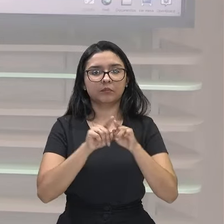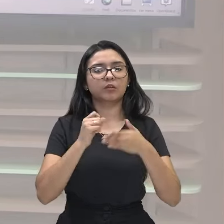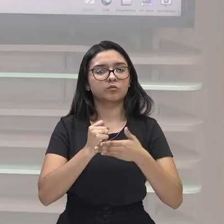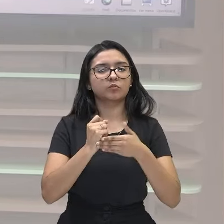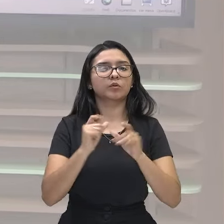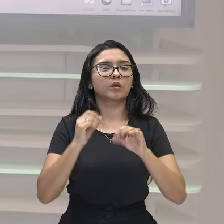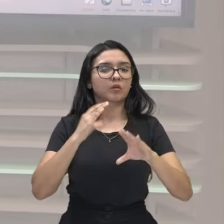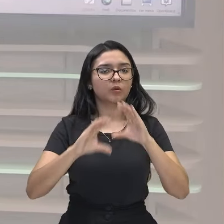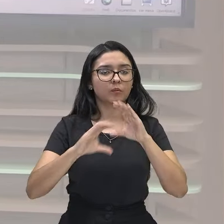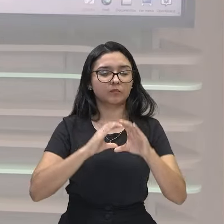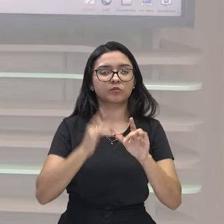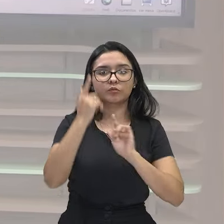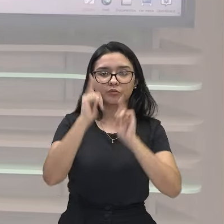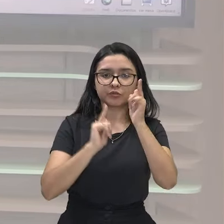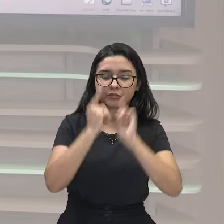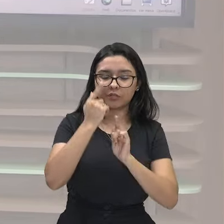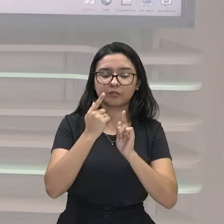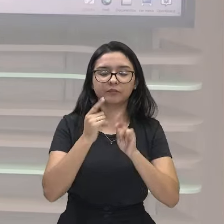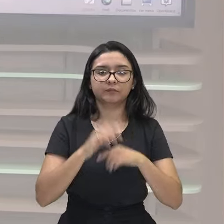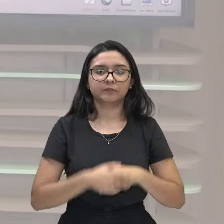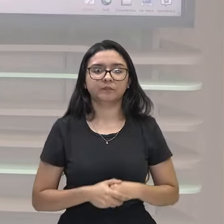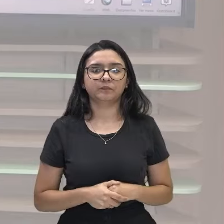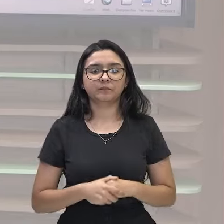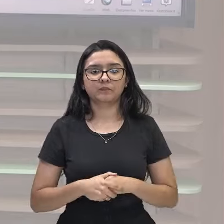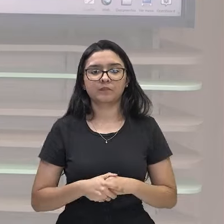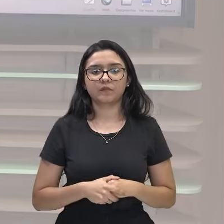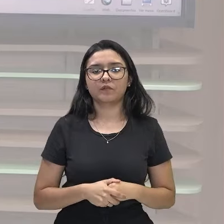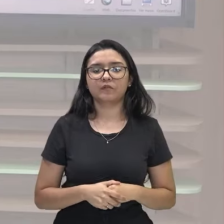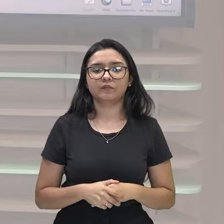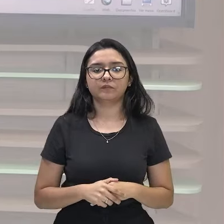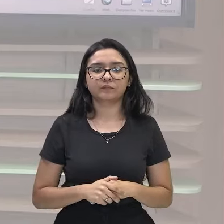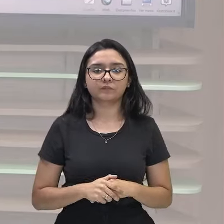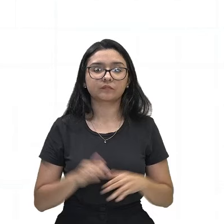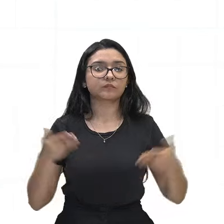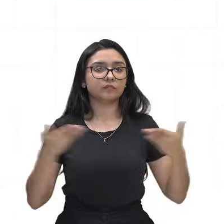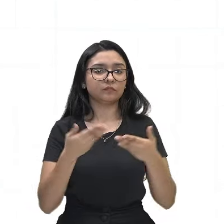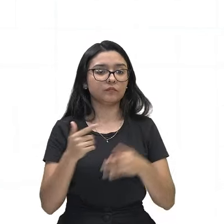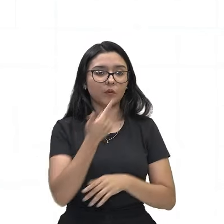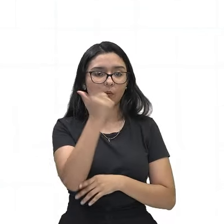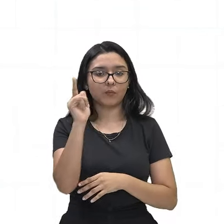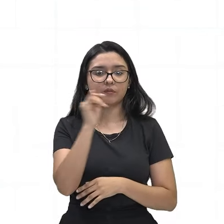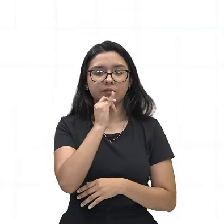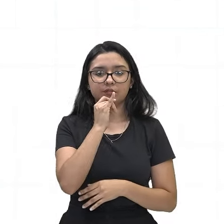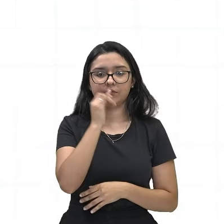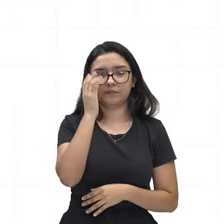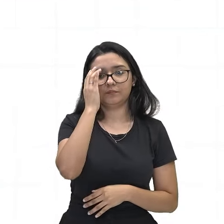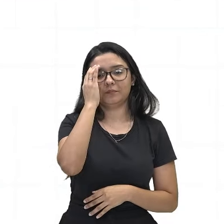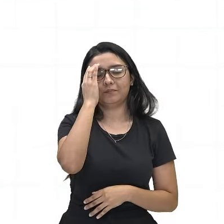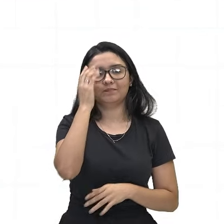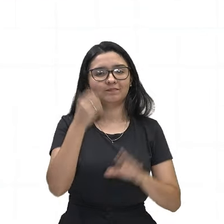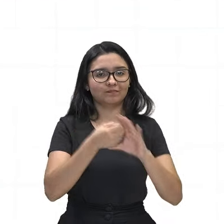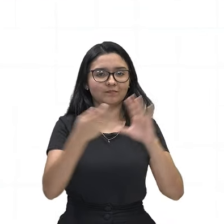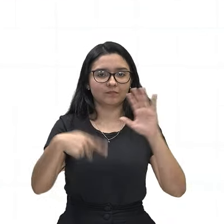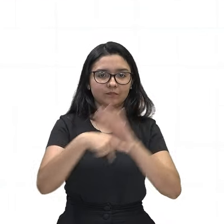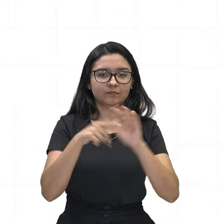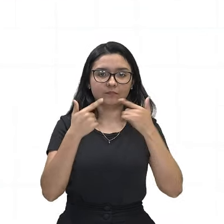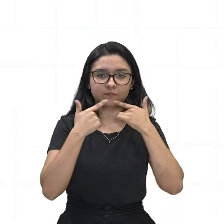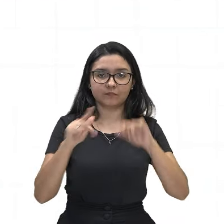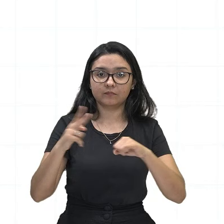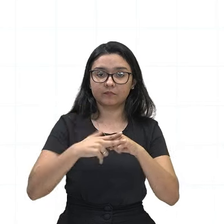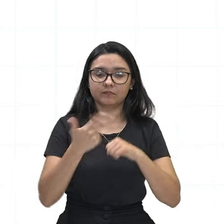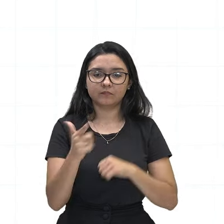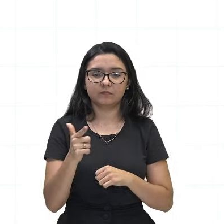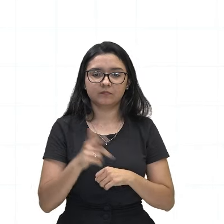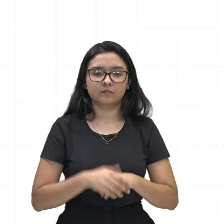gestos, não só a fala, tá bom? Muito bem. Vamos aqui a outro exemplo. Um exemplo característico